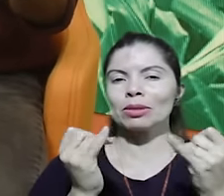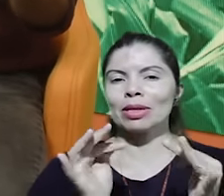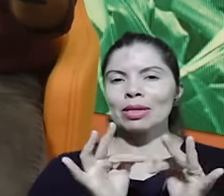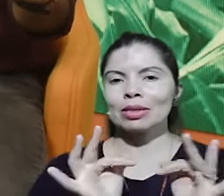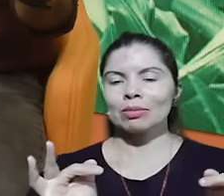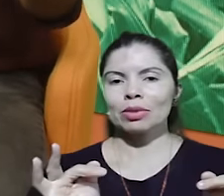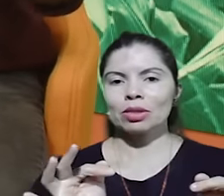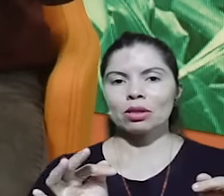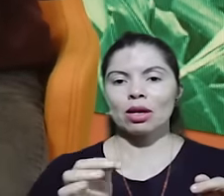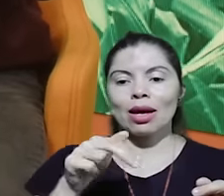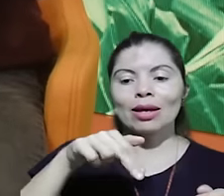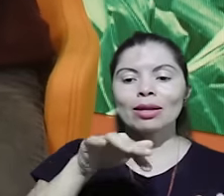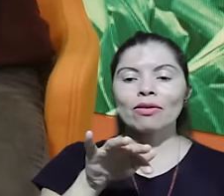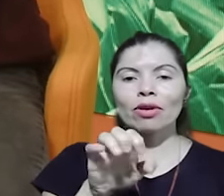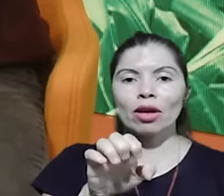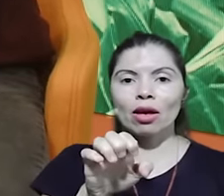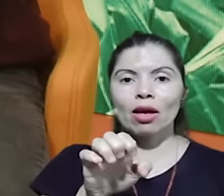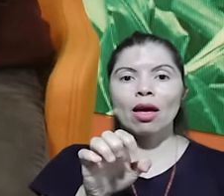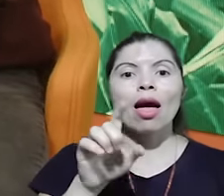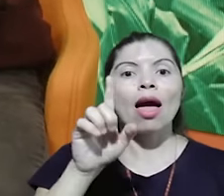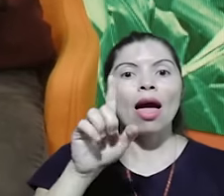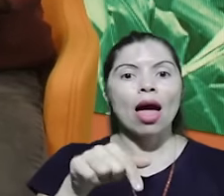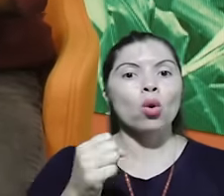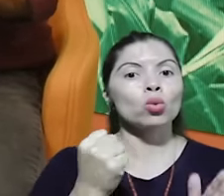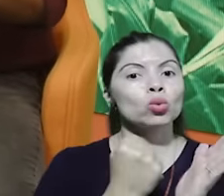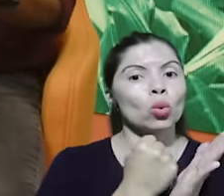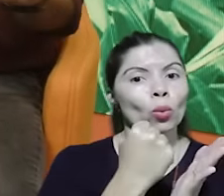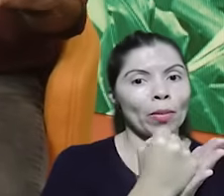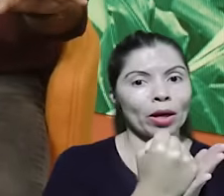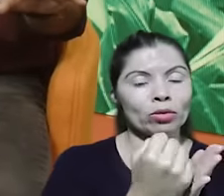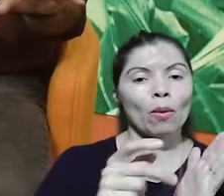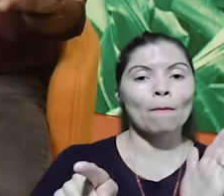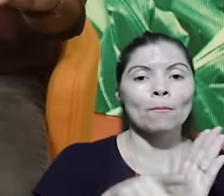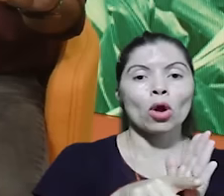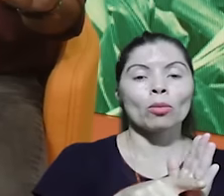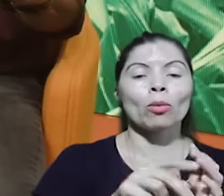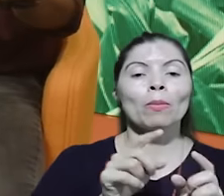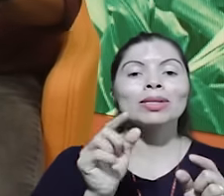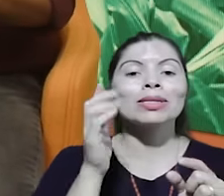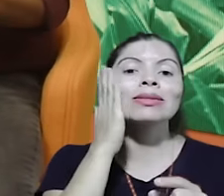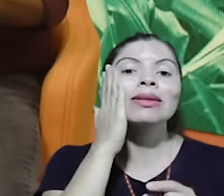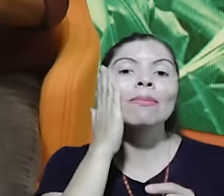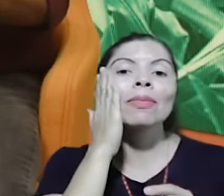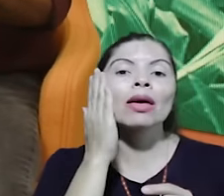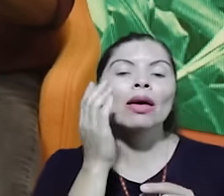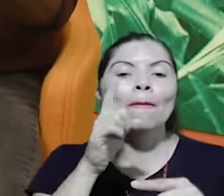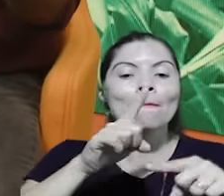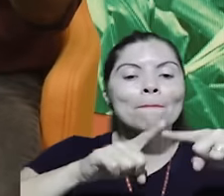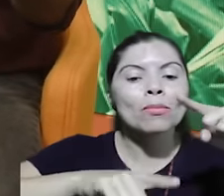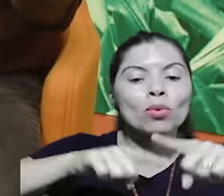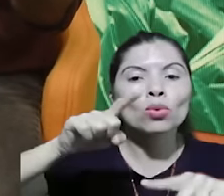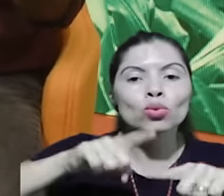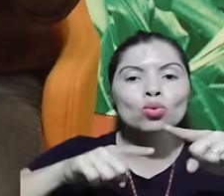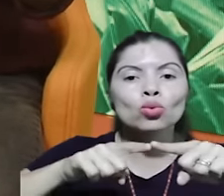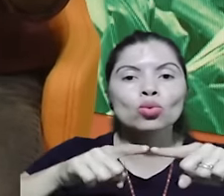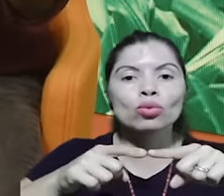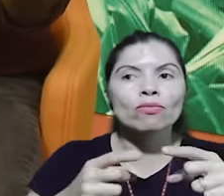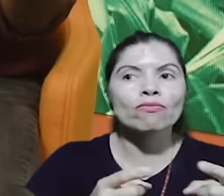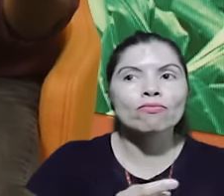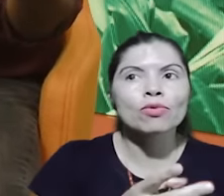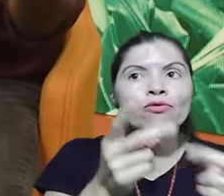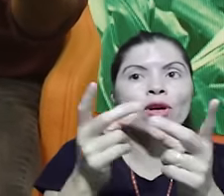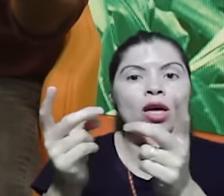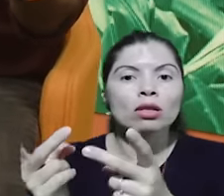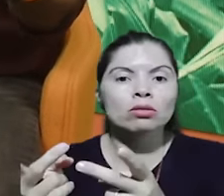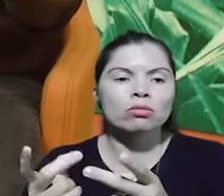um documento para circulação de mercadoria então se ele é um documento para circulação de mercadoria precisa identificar de onde tá